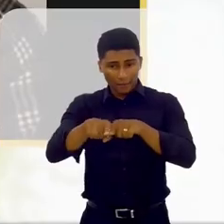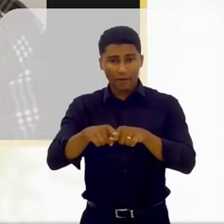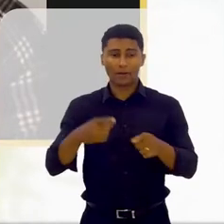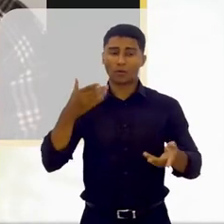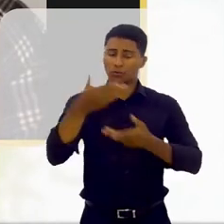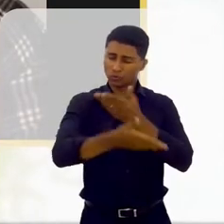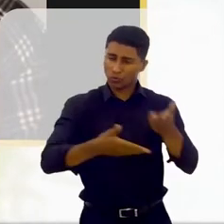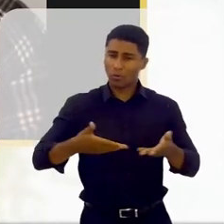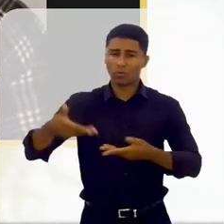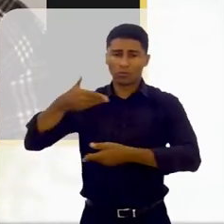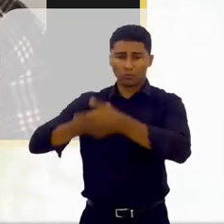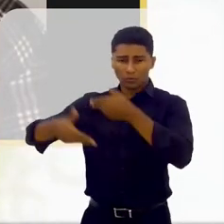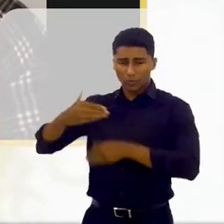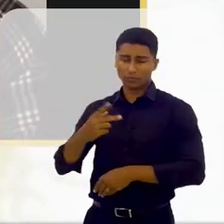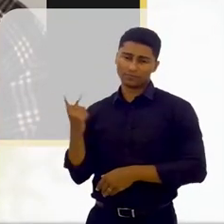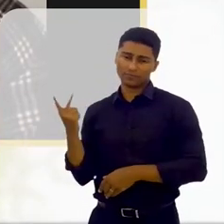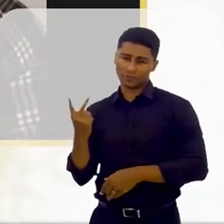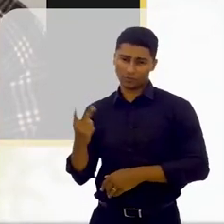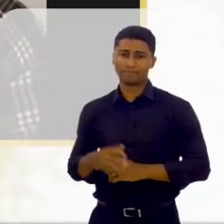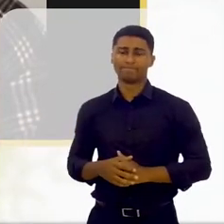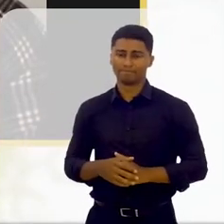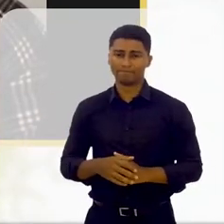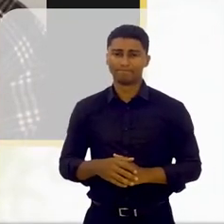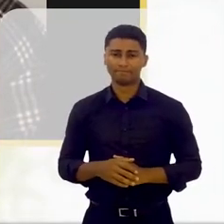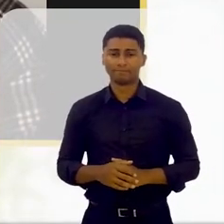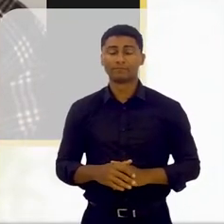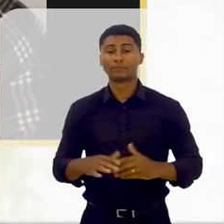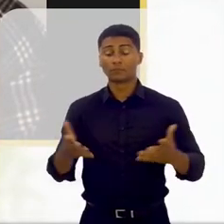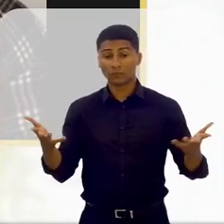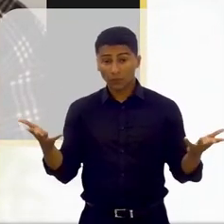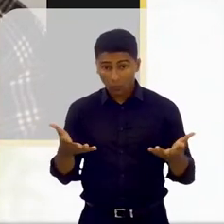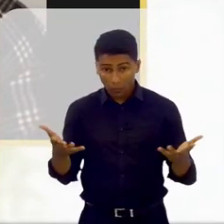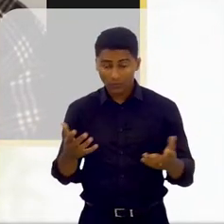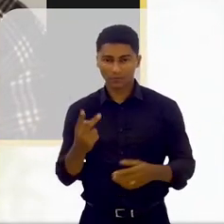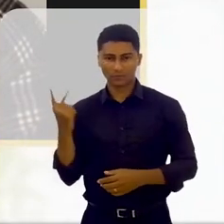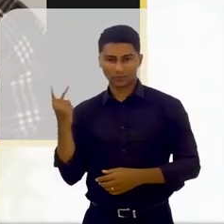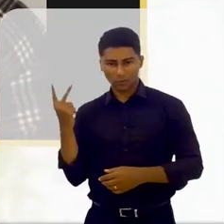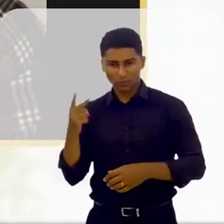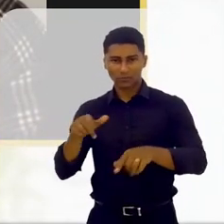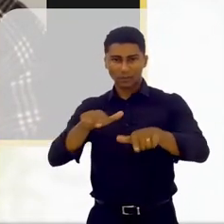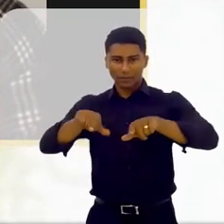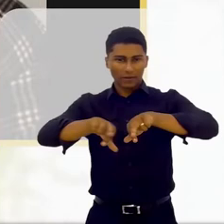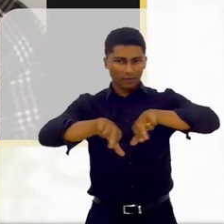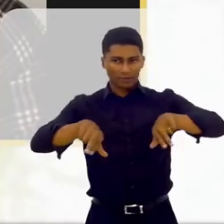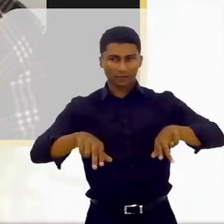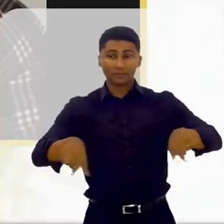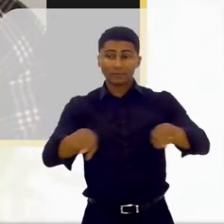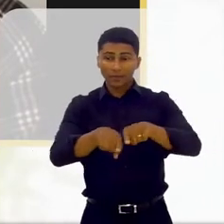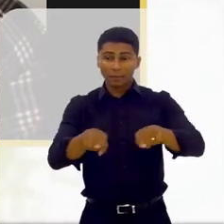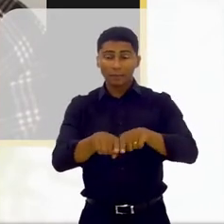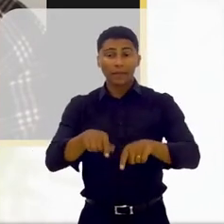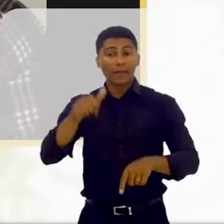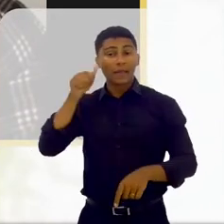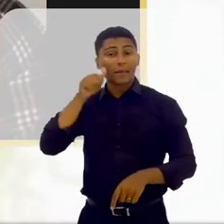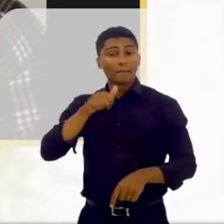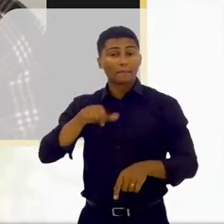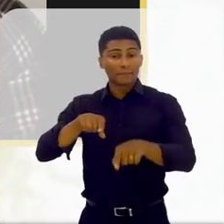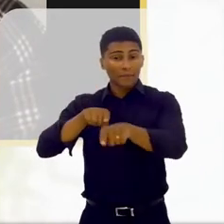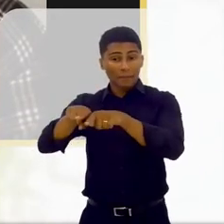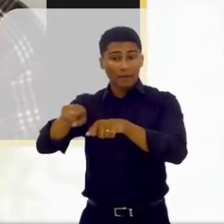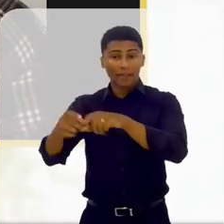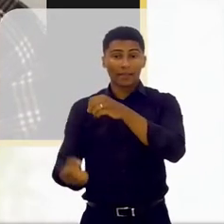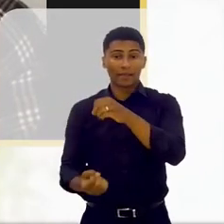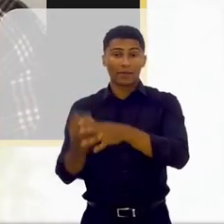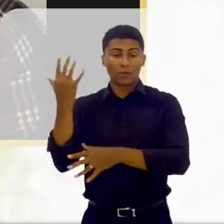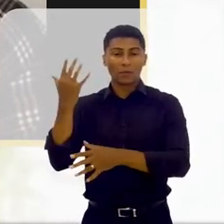foi a linha de frente do negócio. E hoje, muita coisa que a gente faz, inclusive ela abriu uma hamburgueria recentemente, ela trabalha ainda